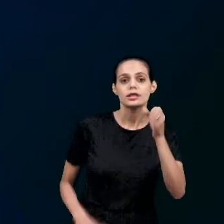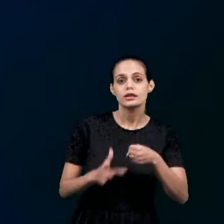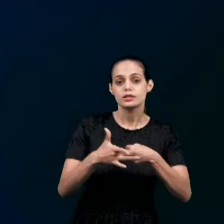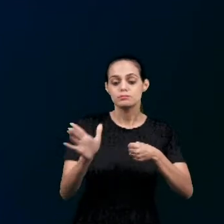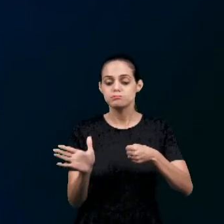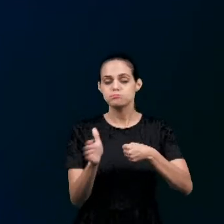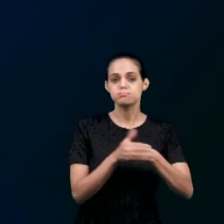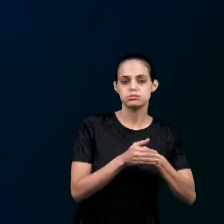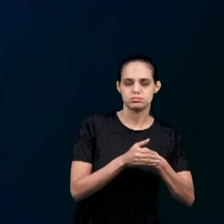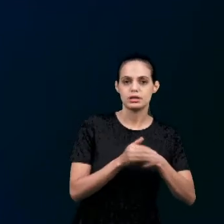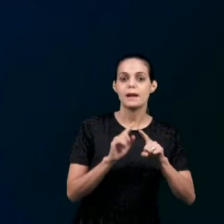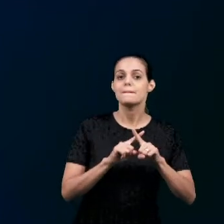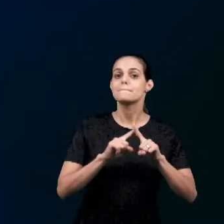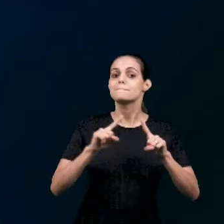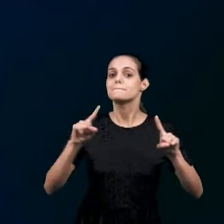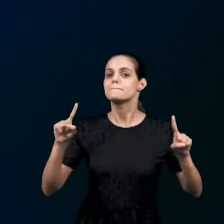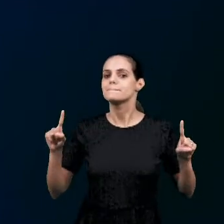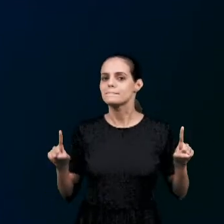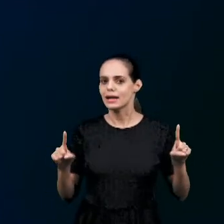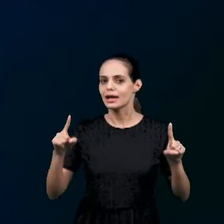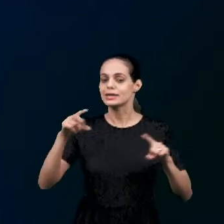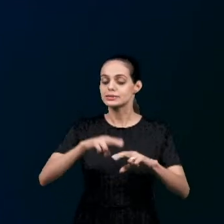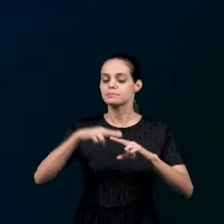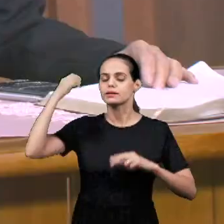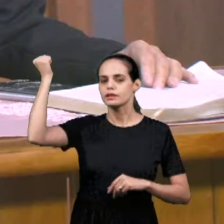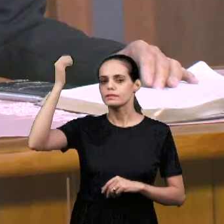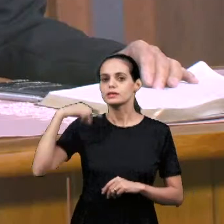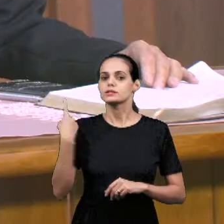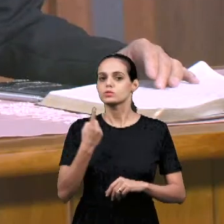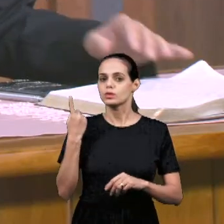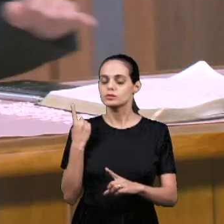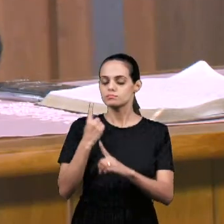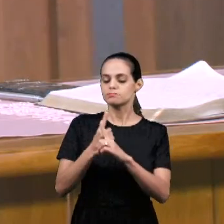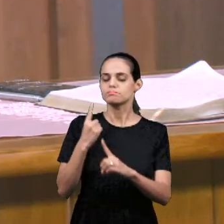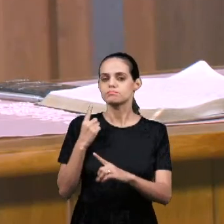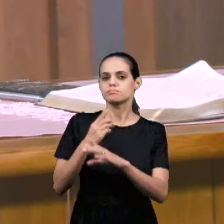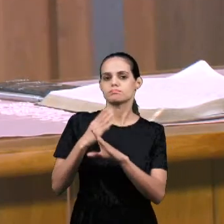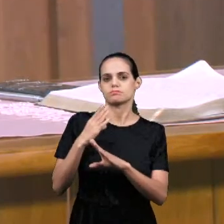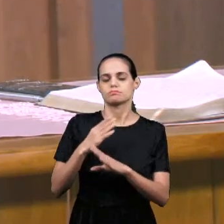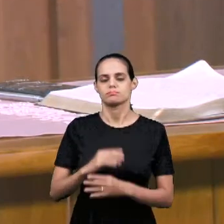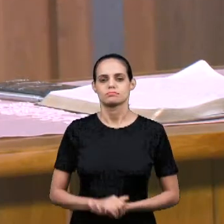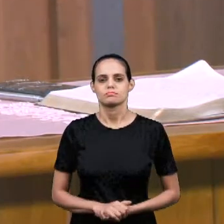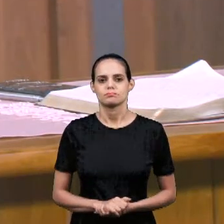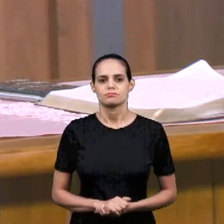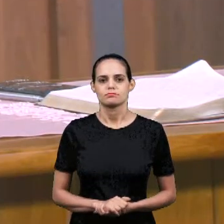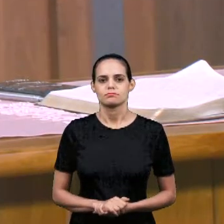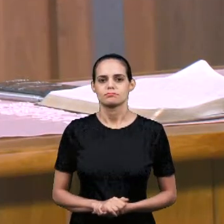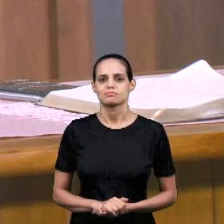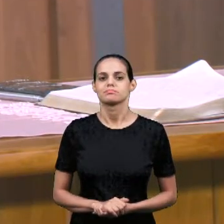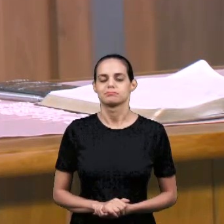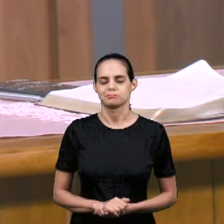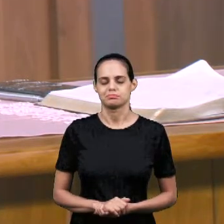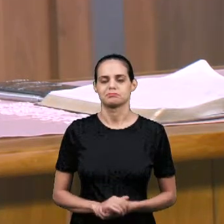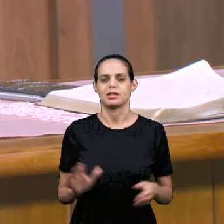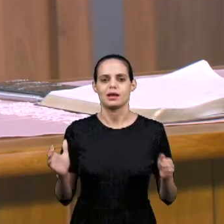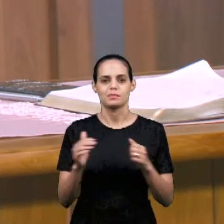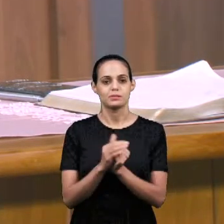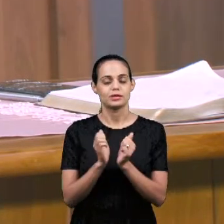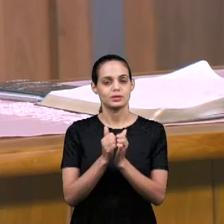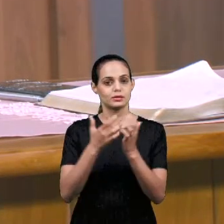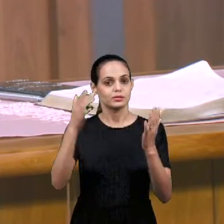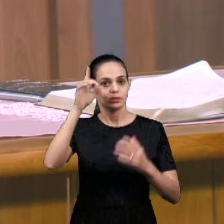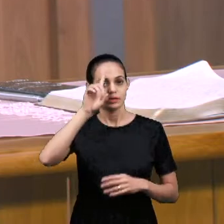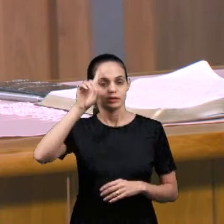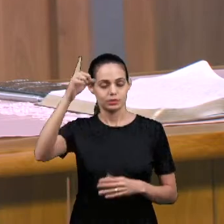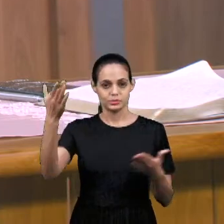bênção, mas pela revelação a encontrando. Muito bem, glória a Deus. A nossa pergunta número 3 agora é composta